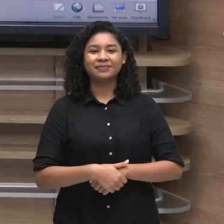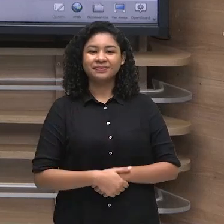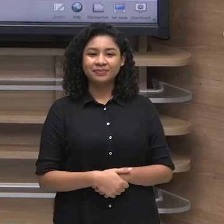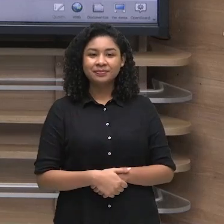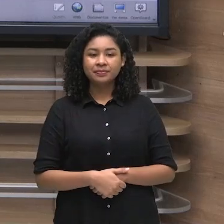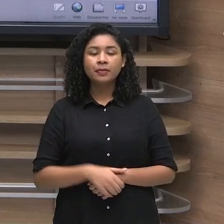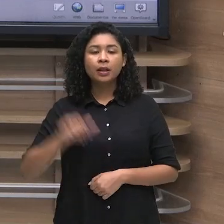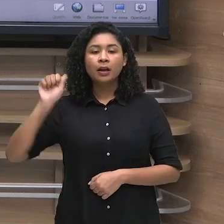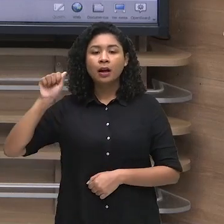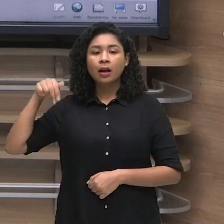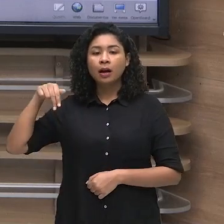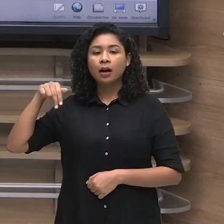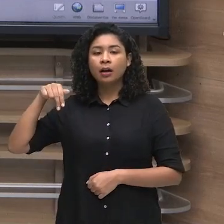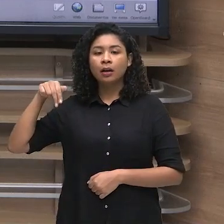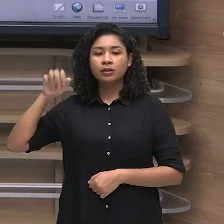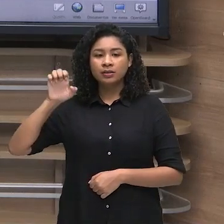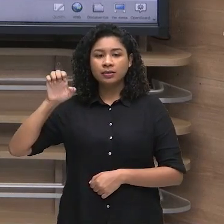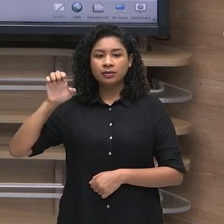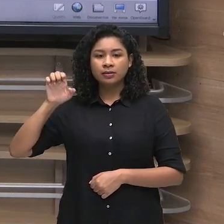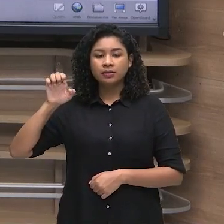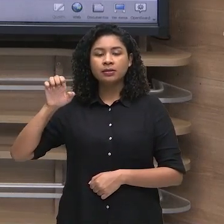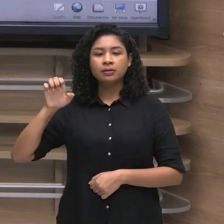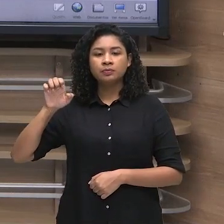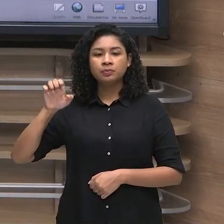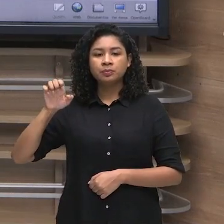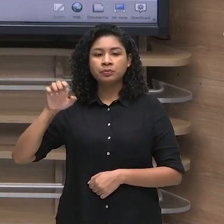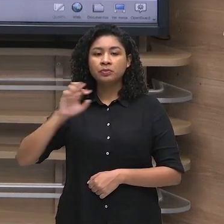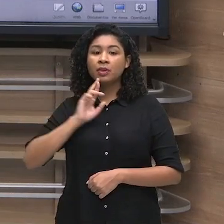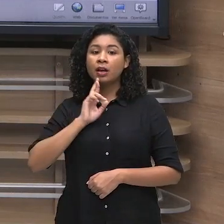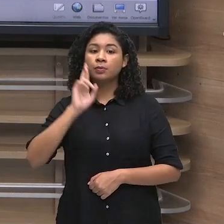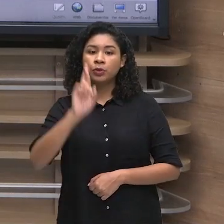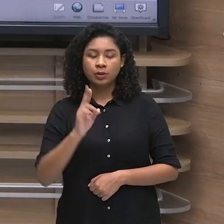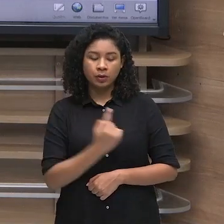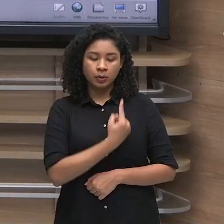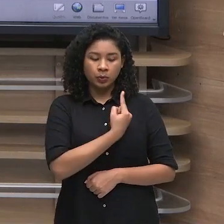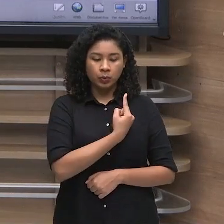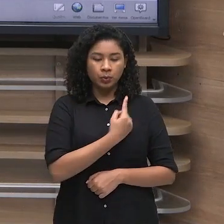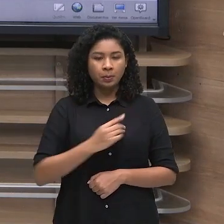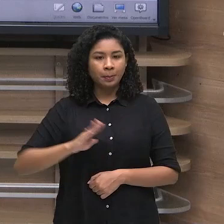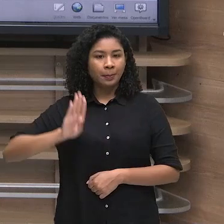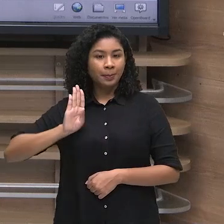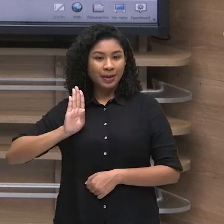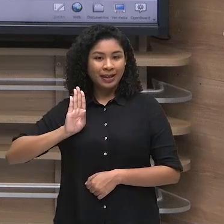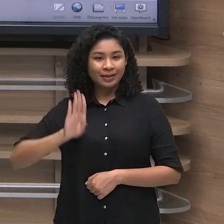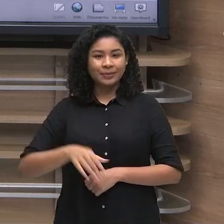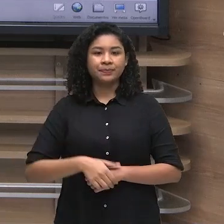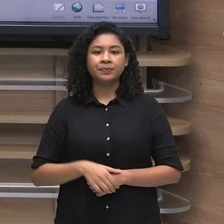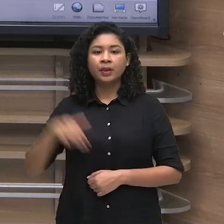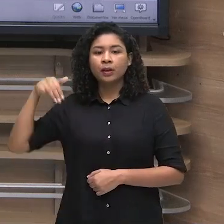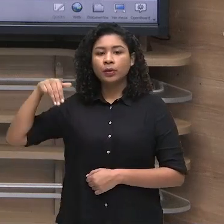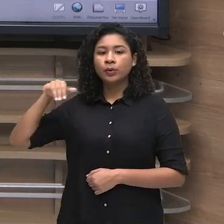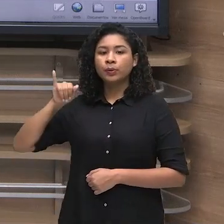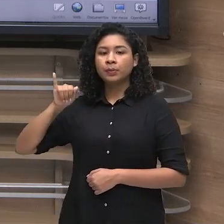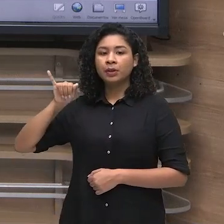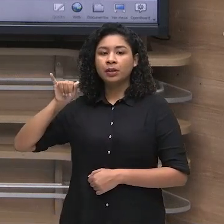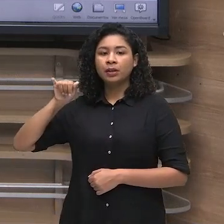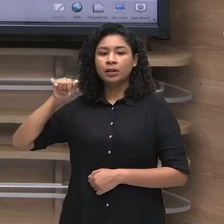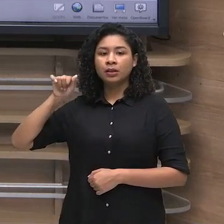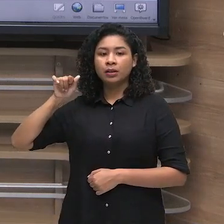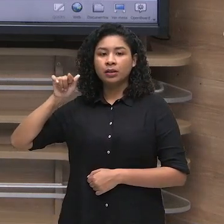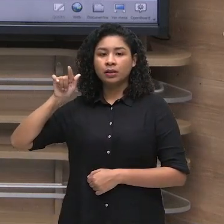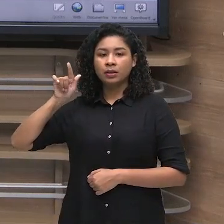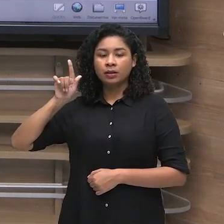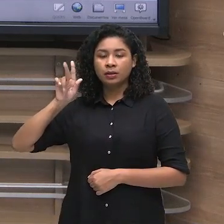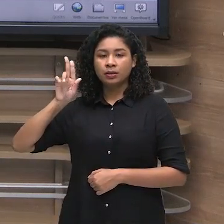Anne Caroline está dizendo que a questão 1 é a letra B. E o Miguel Eduardo, questão